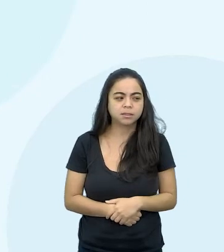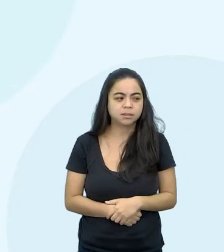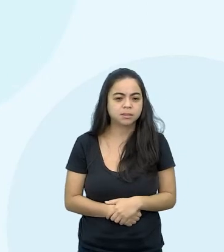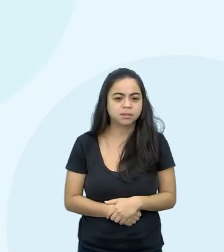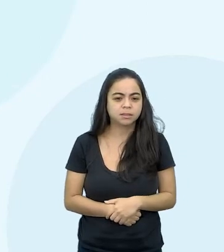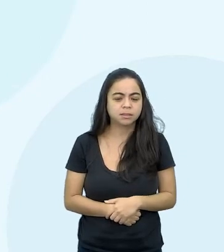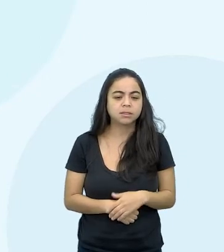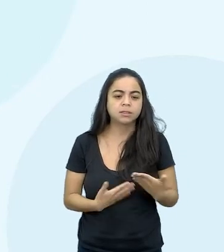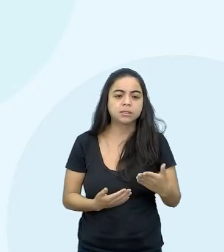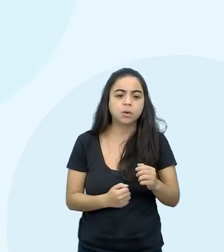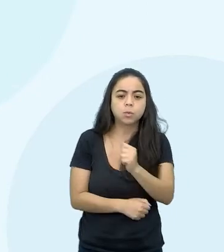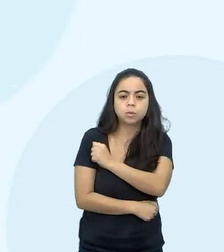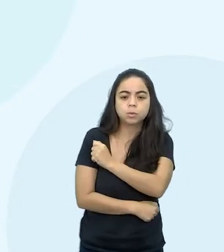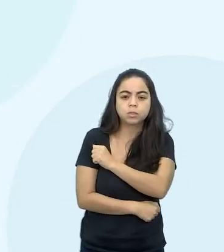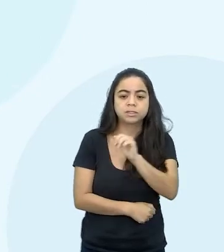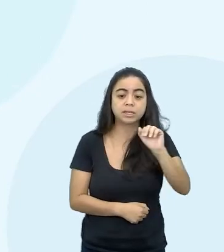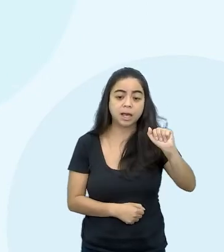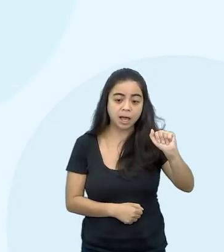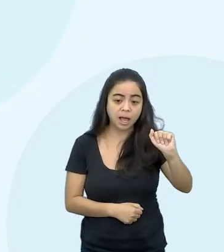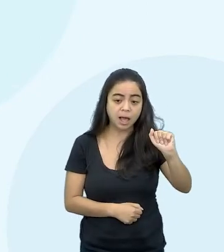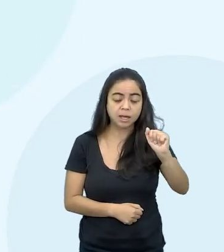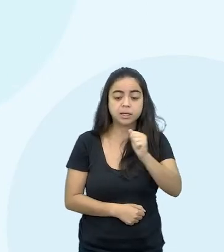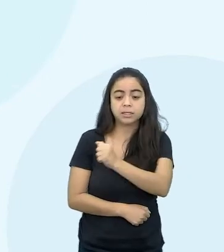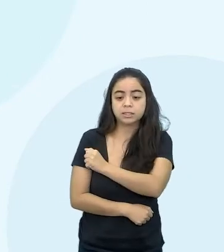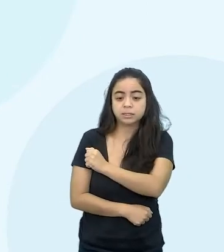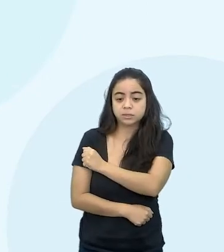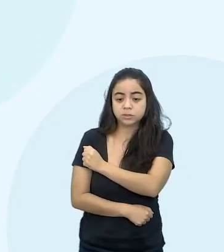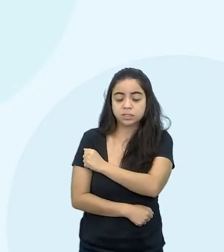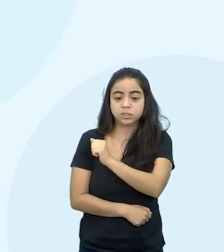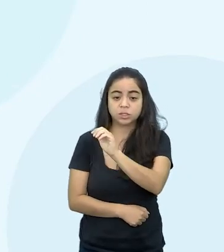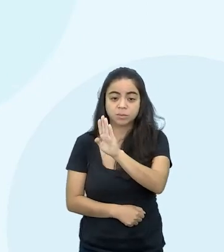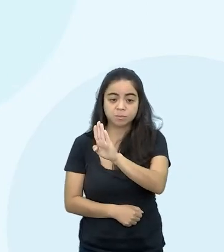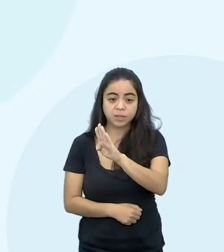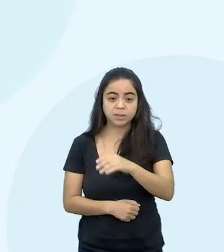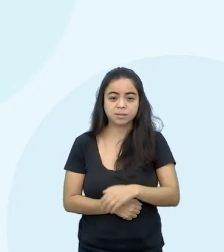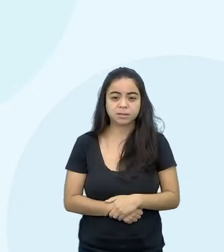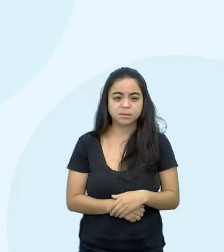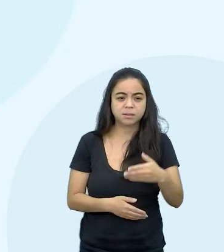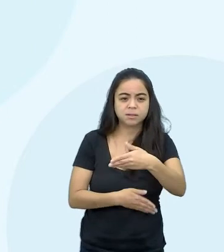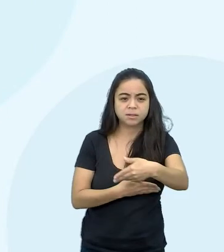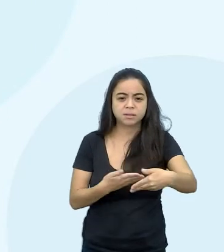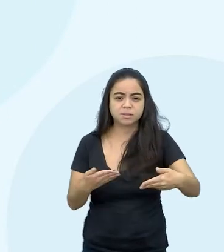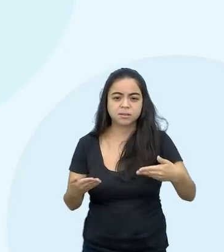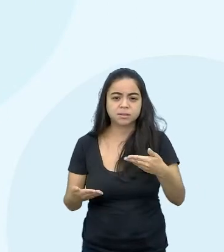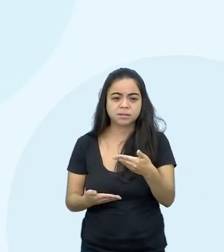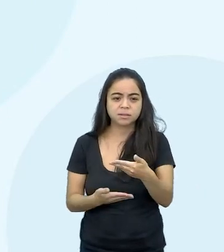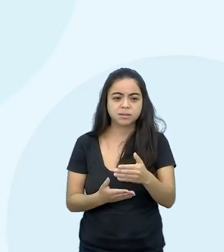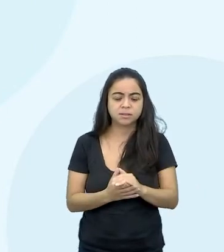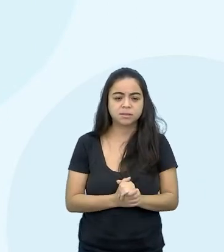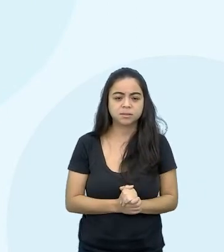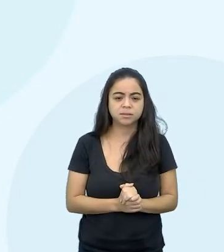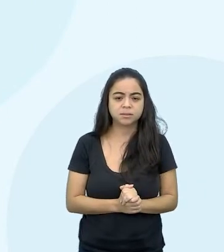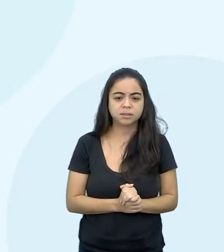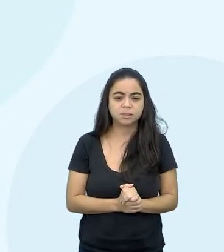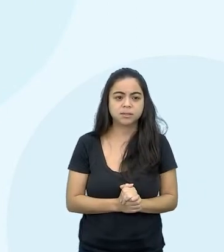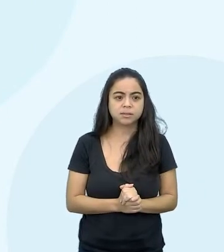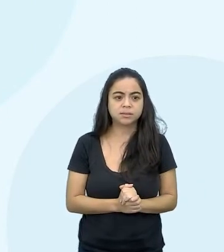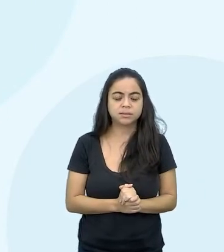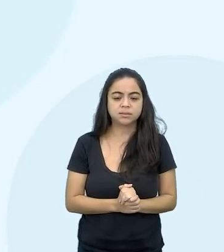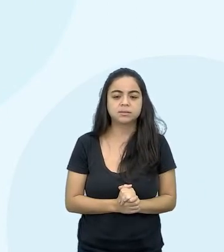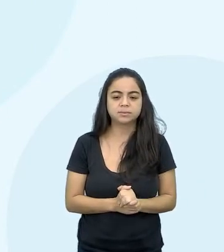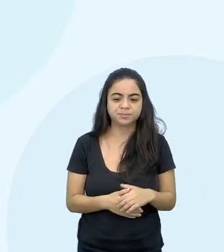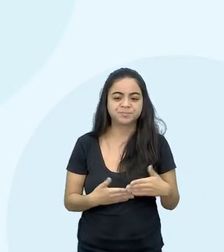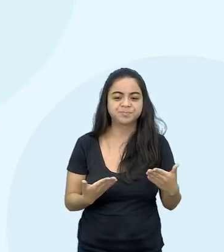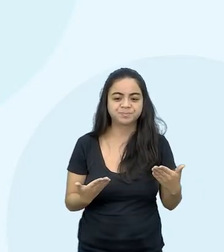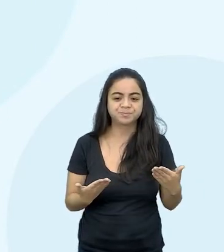Bom, os estudantes A possuem o mesmo padrão de vida dos estudantes B, porque foram integrados econômica e culturalmente